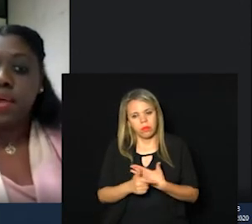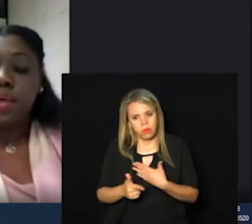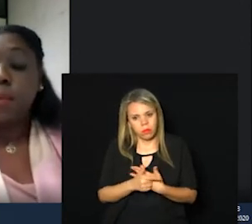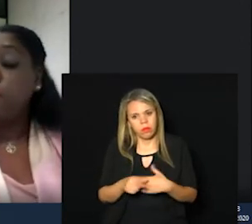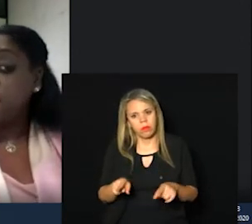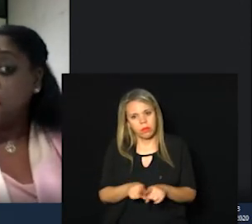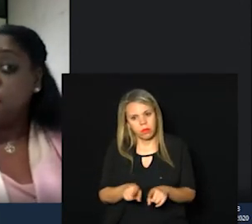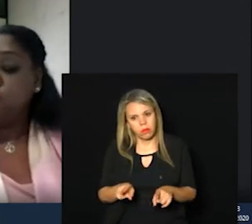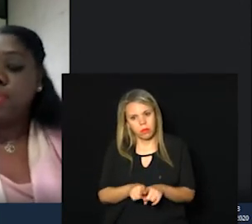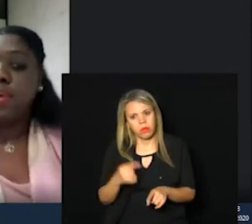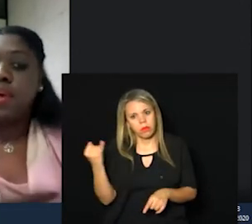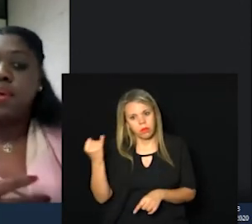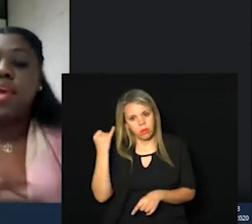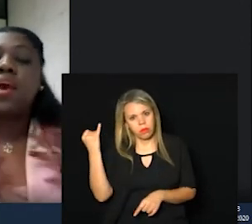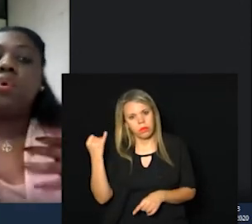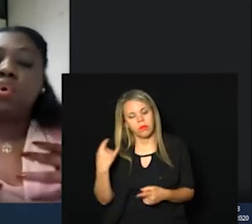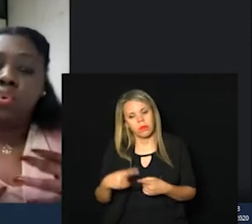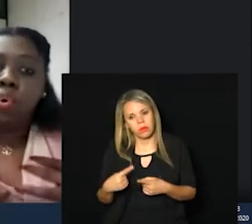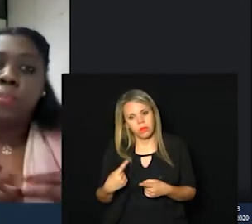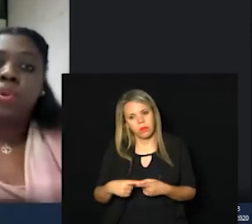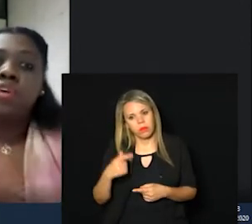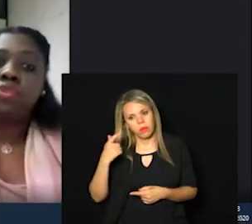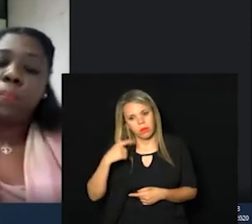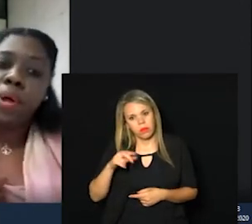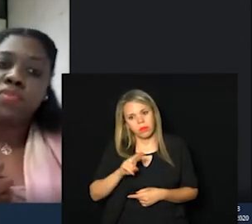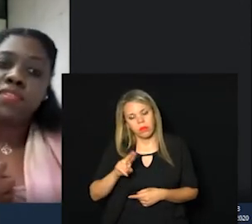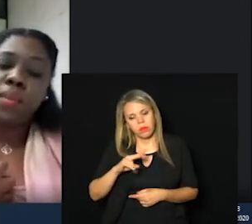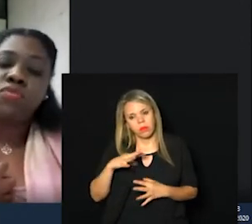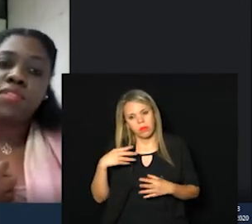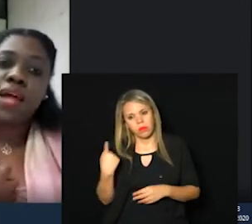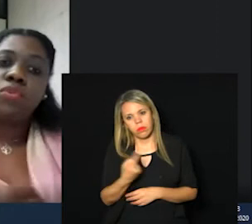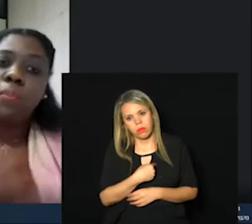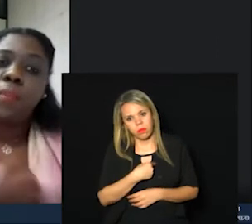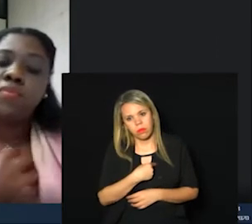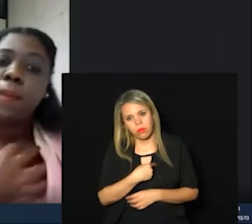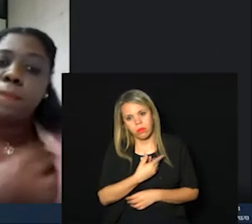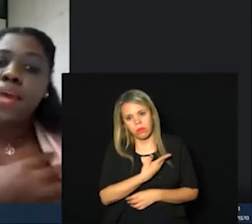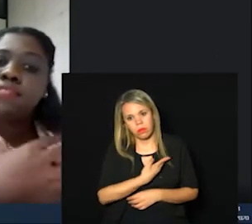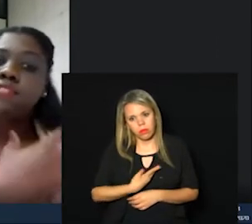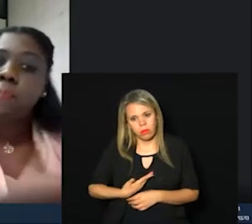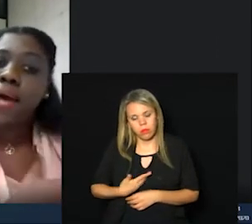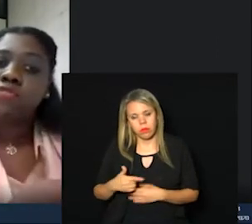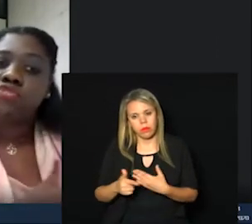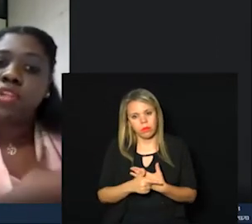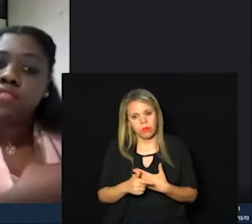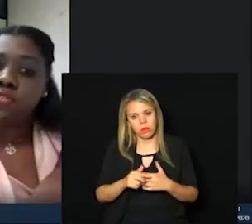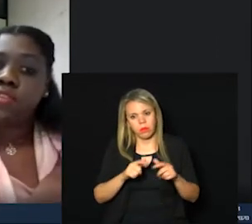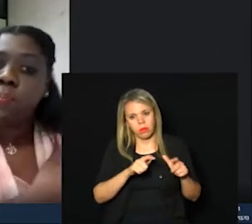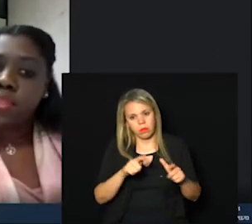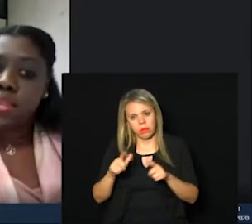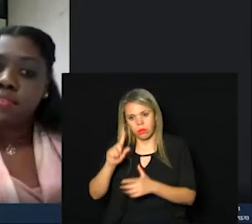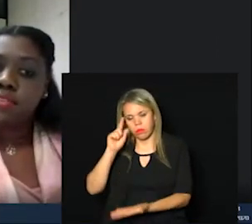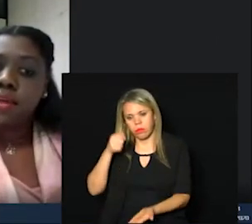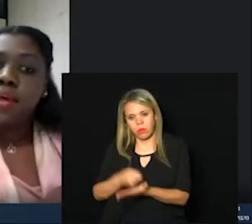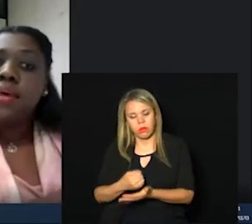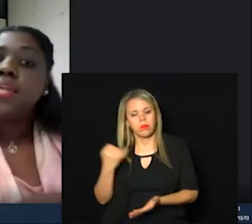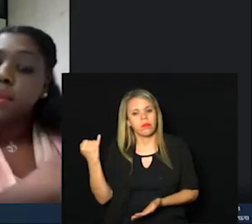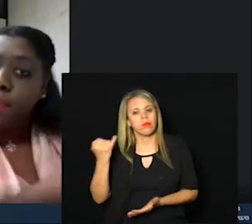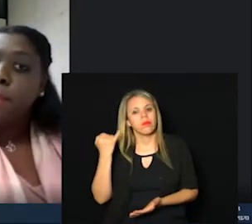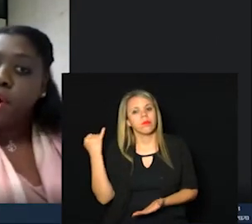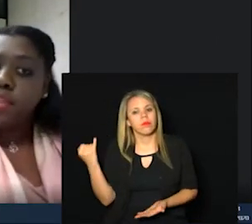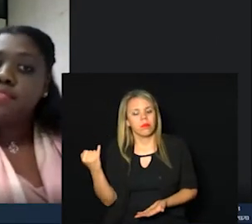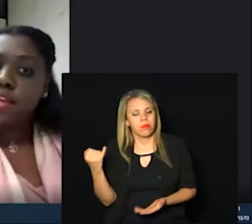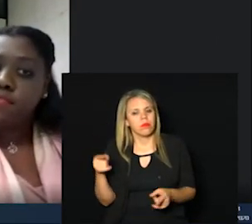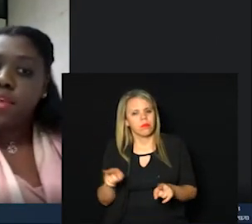também importante, porque nós ocupamos, que estamos no Estado, ocupamos papéis e espaços de decisões importantes que